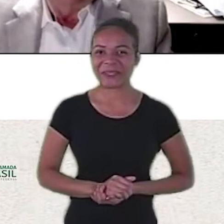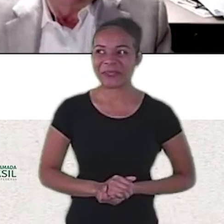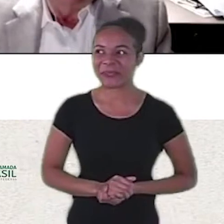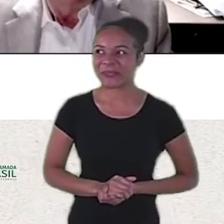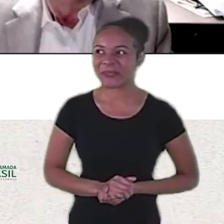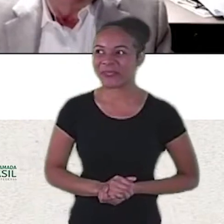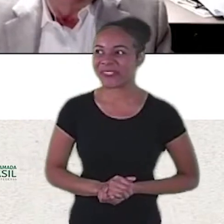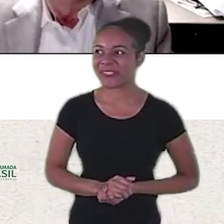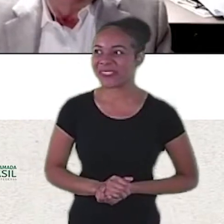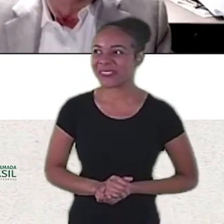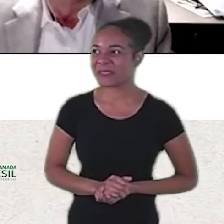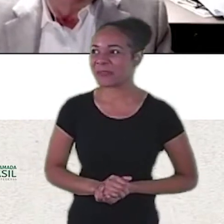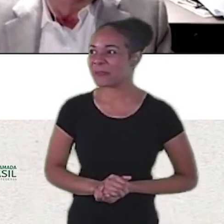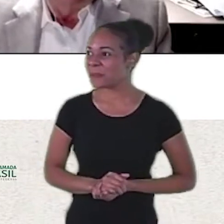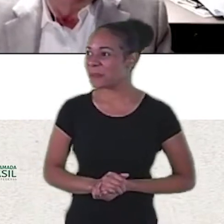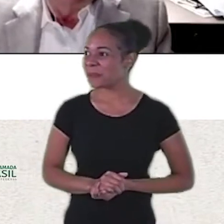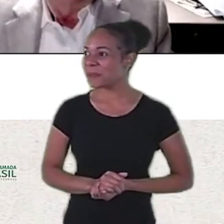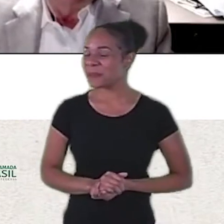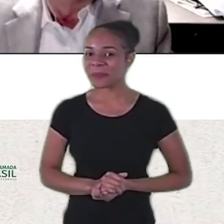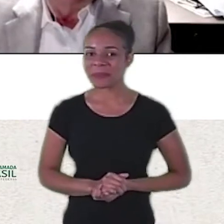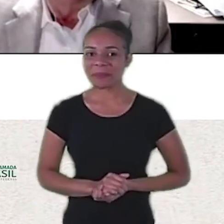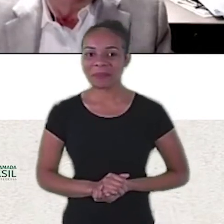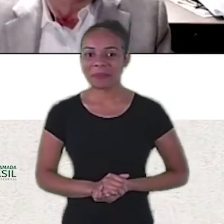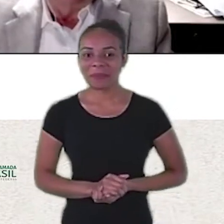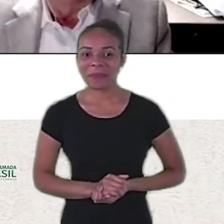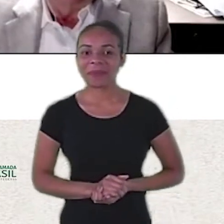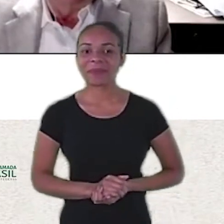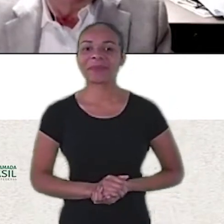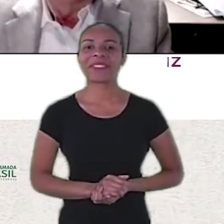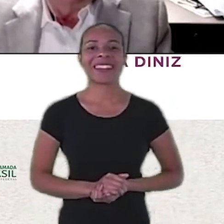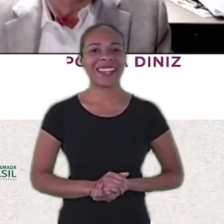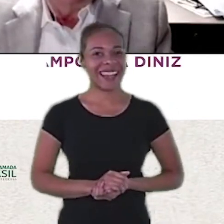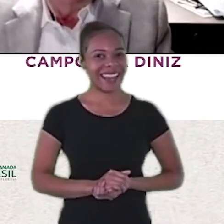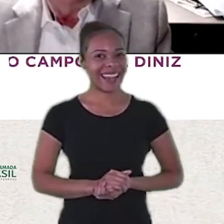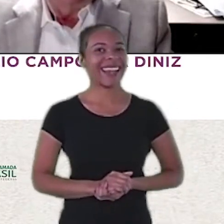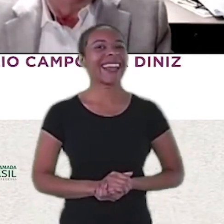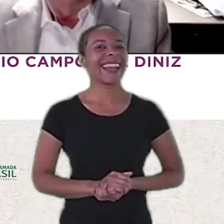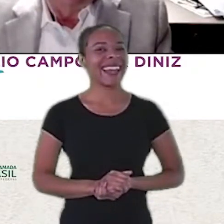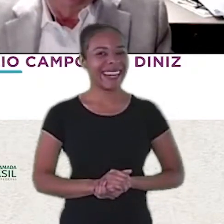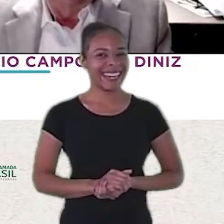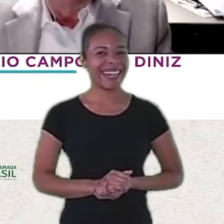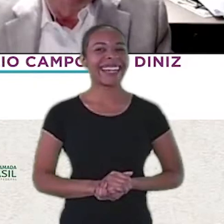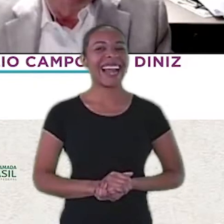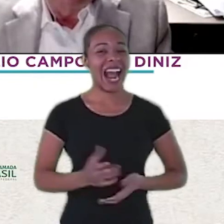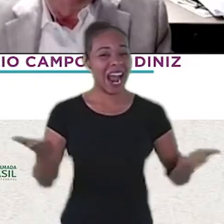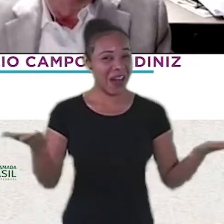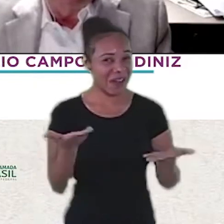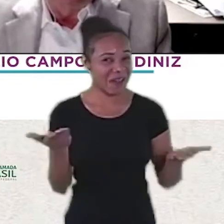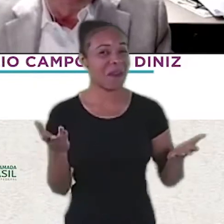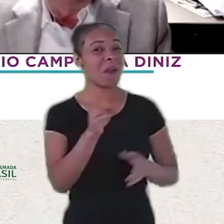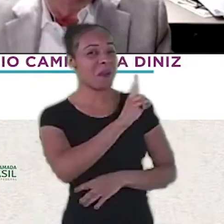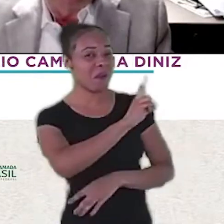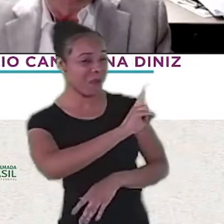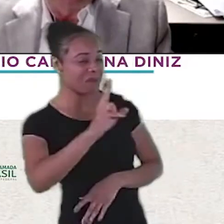Muito obrigado. Agora, Clélio vai ser difícil, hein? Clélio Campolina.